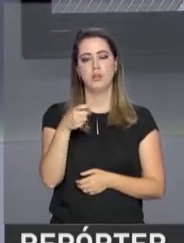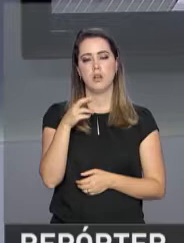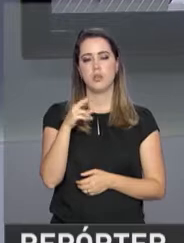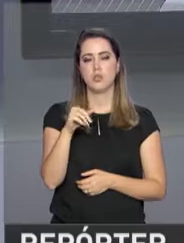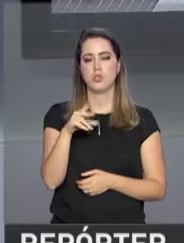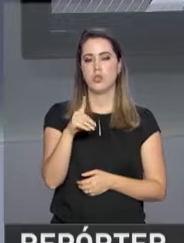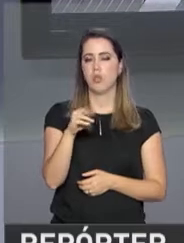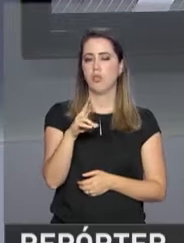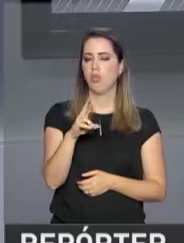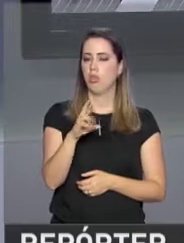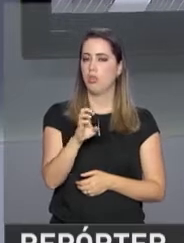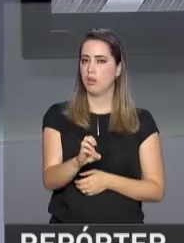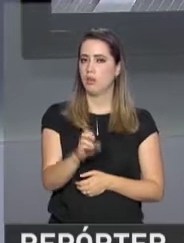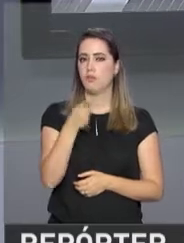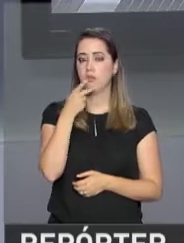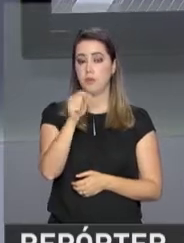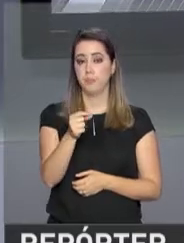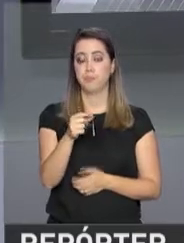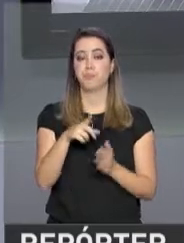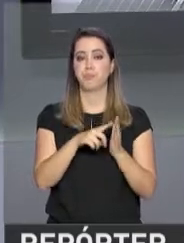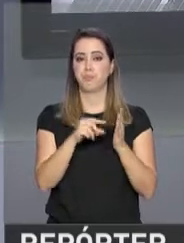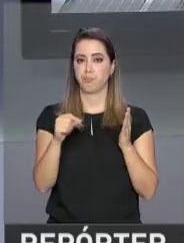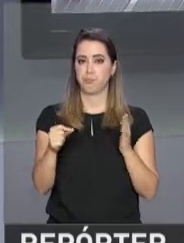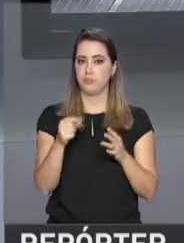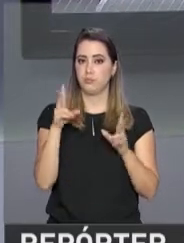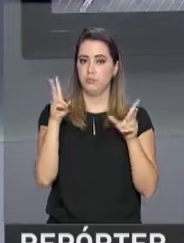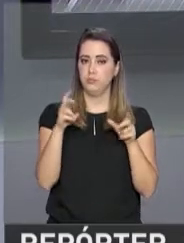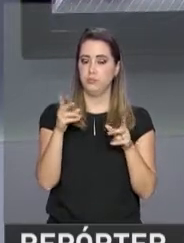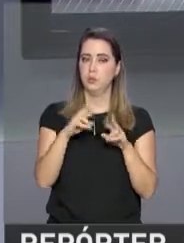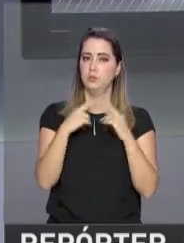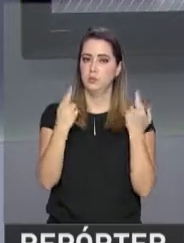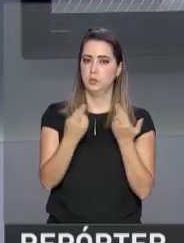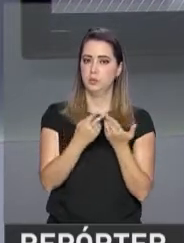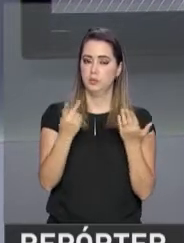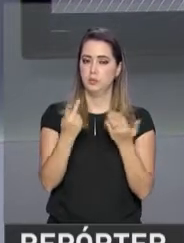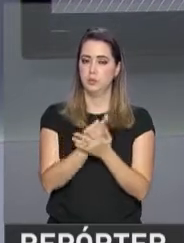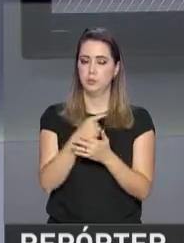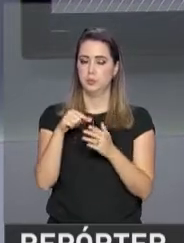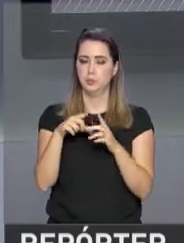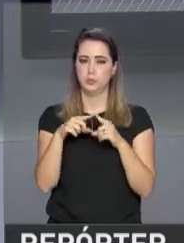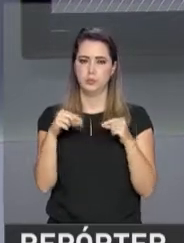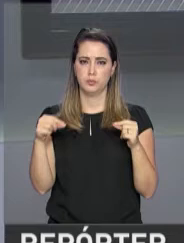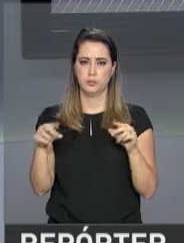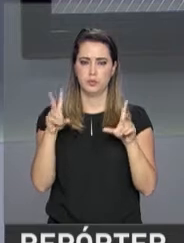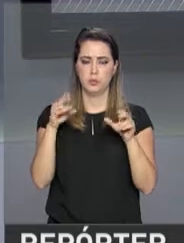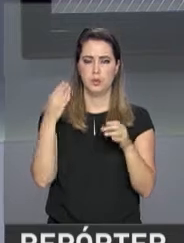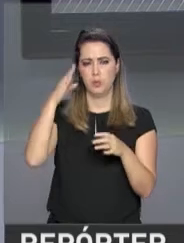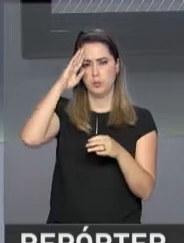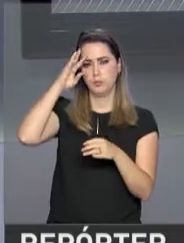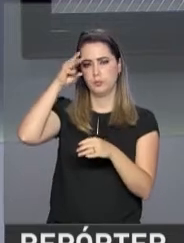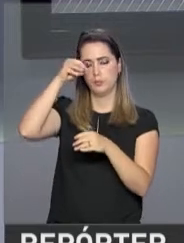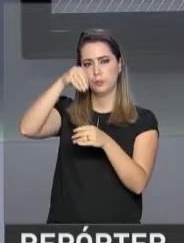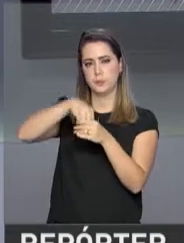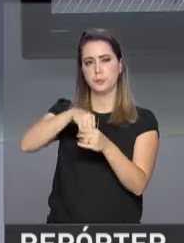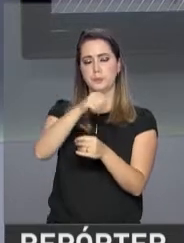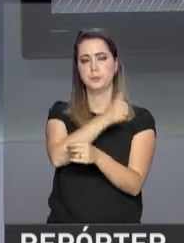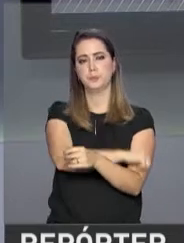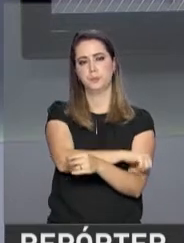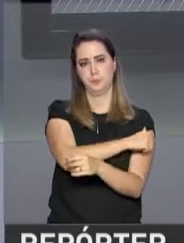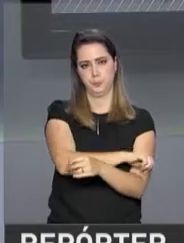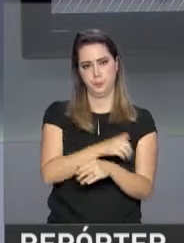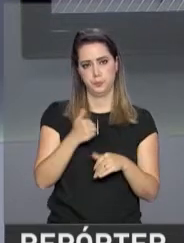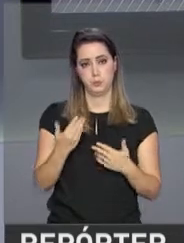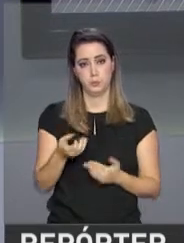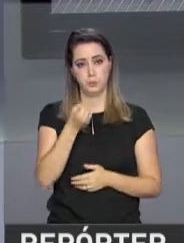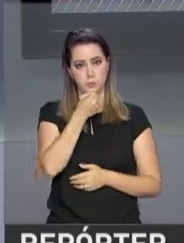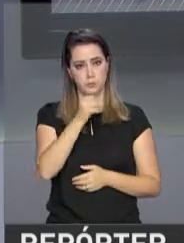falou aos jornalistas no Palácio do Planalto. O tema foi uma audiência realizada aqui em Brasília sobre a intervenção federal na segurança pública do Rio